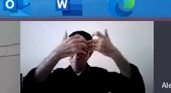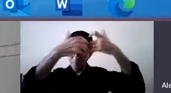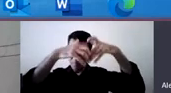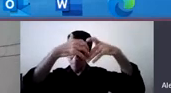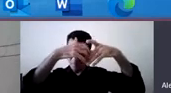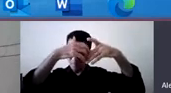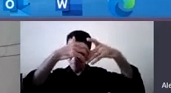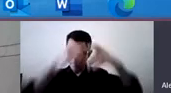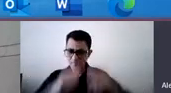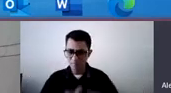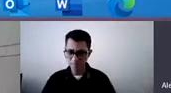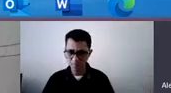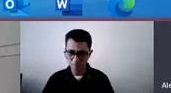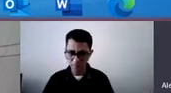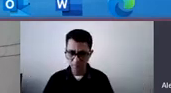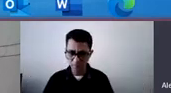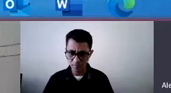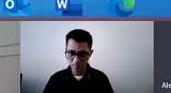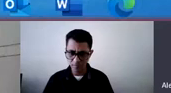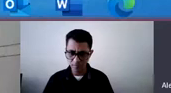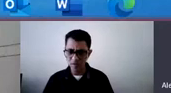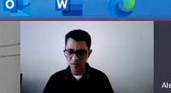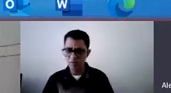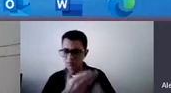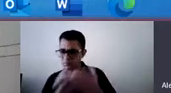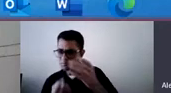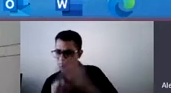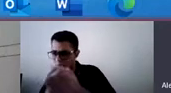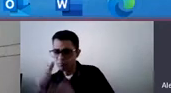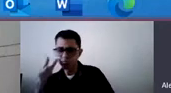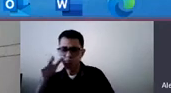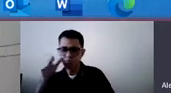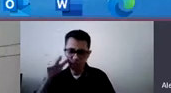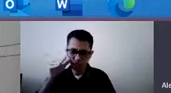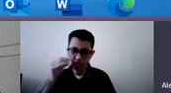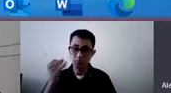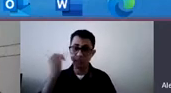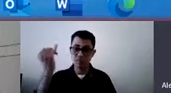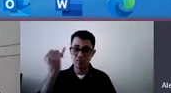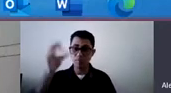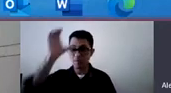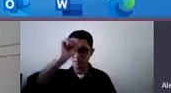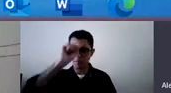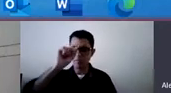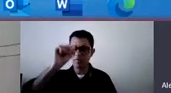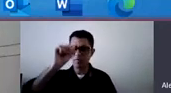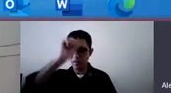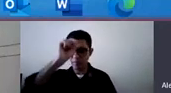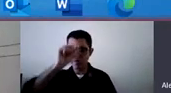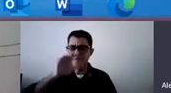questão da questão da criatividade, da curiosidade, do interesse. Nada mais